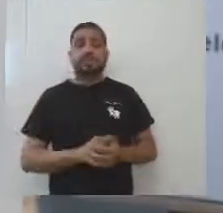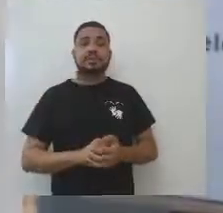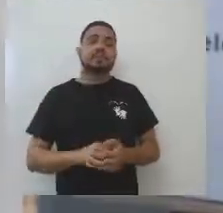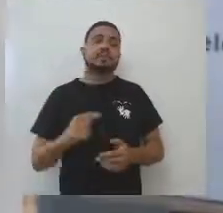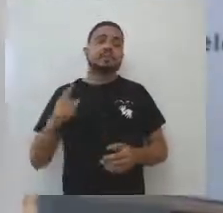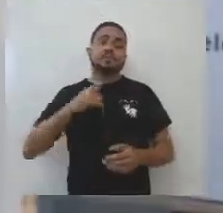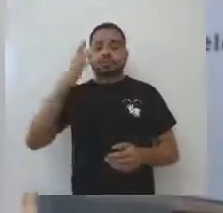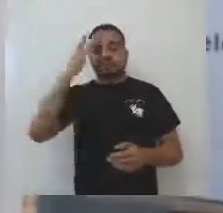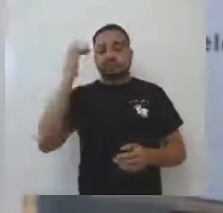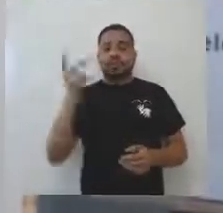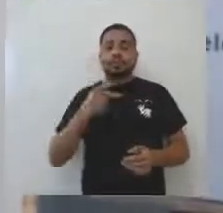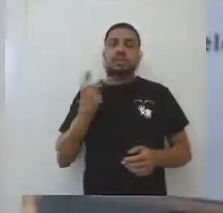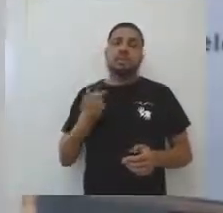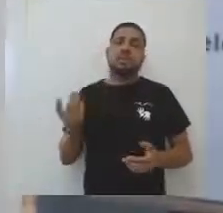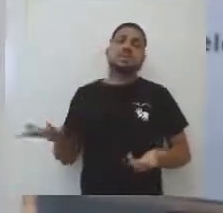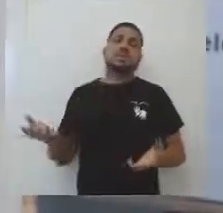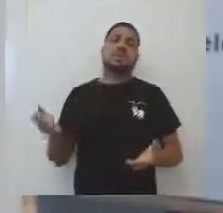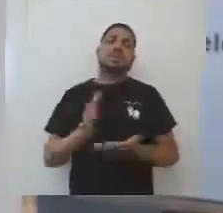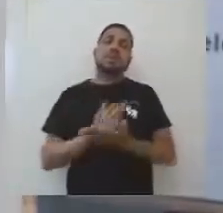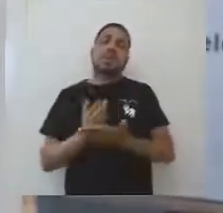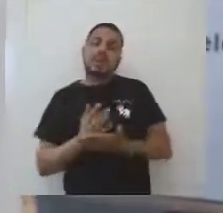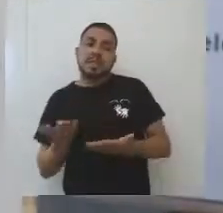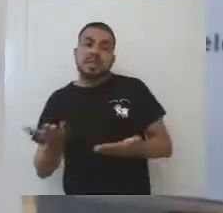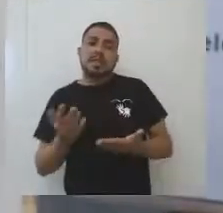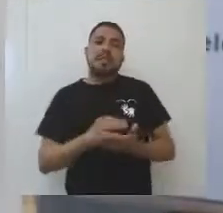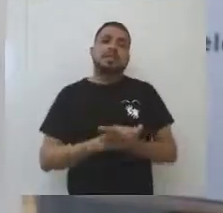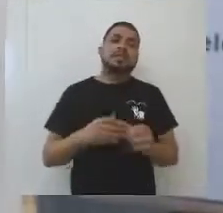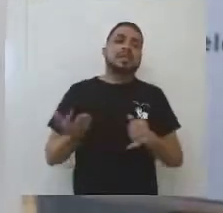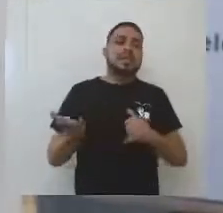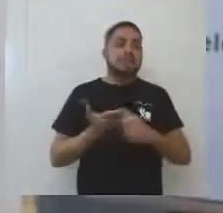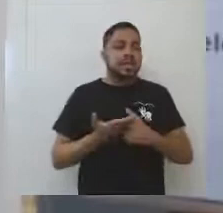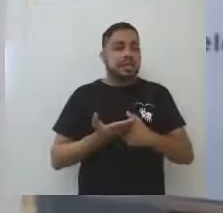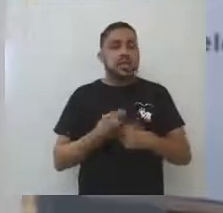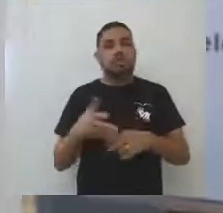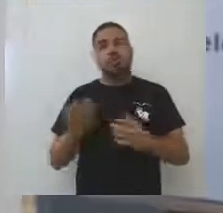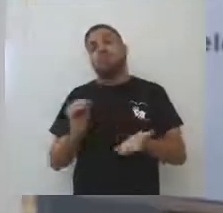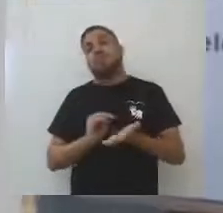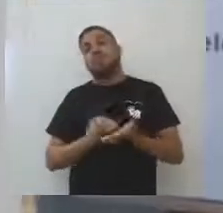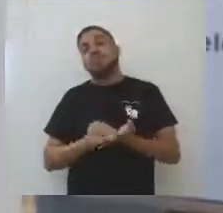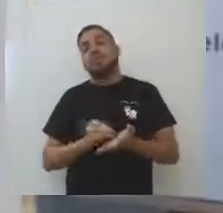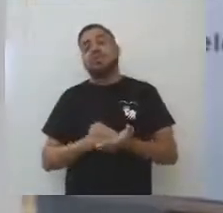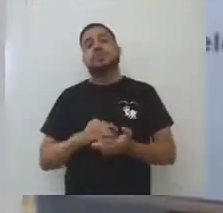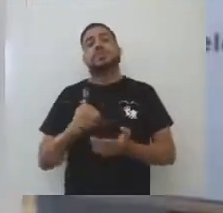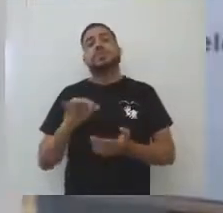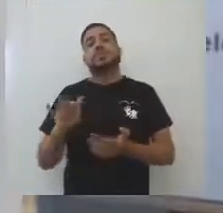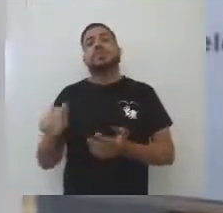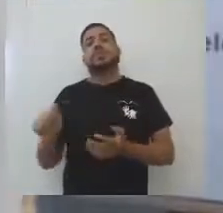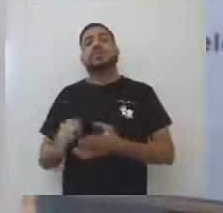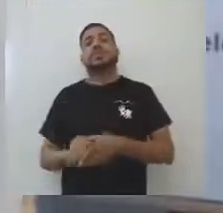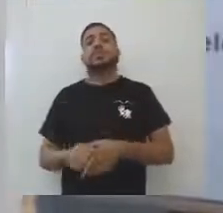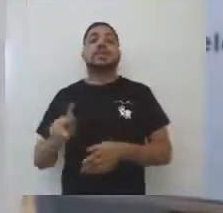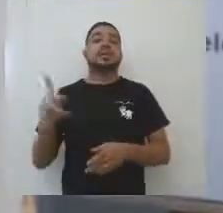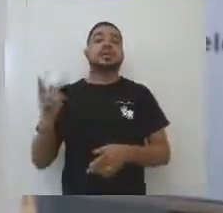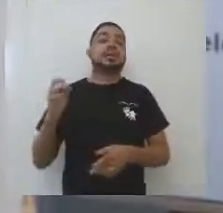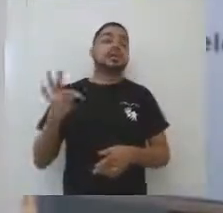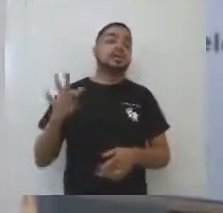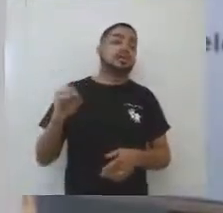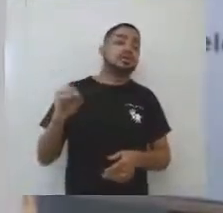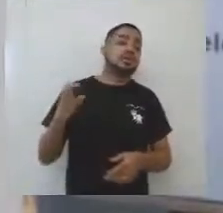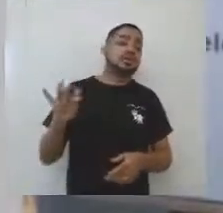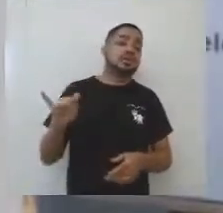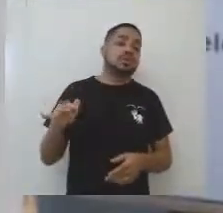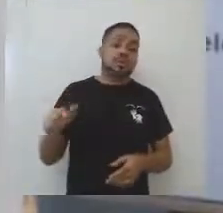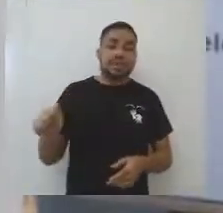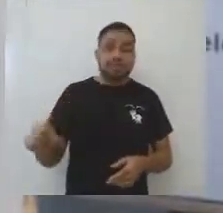Que tem gente que chama de intermediária, ou tem gente que chama de ausência de dominância. E eu vou ter a heterocromia que tu falou agora. Olha pra